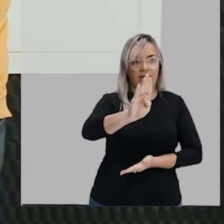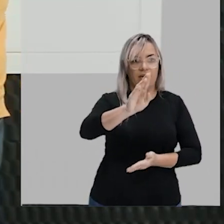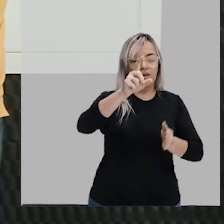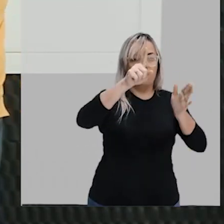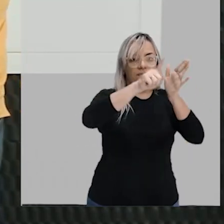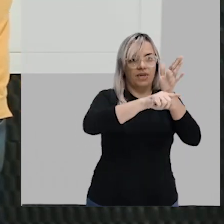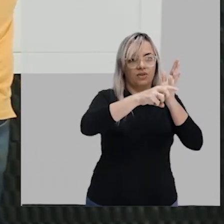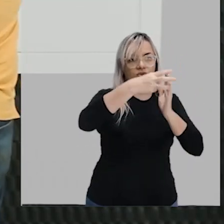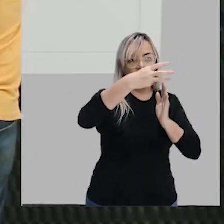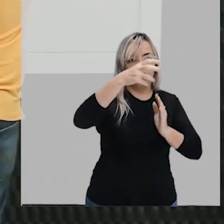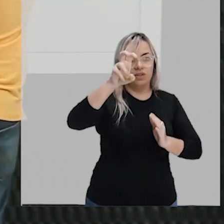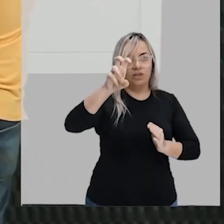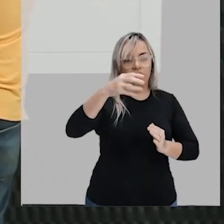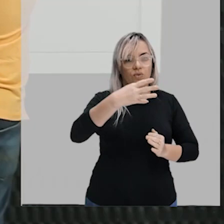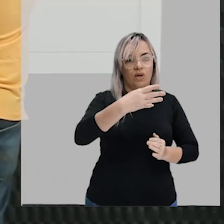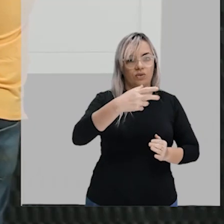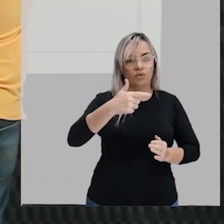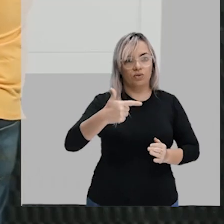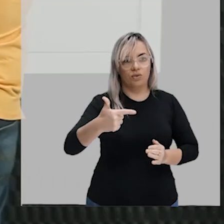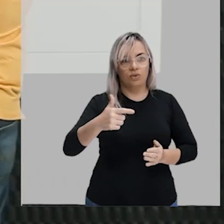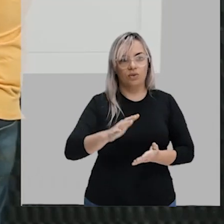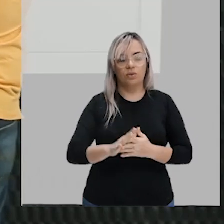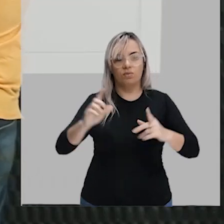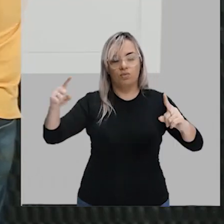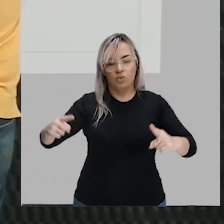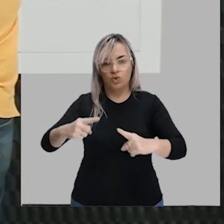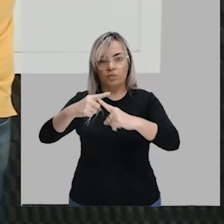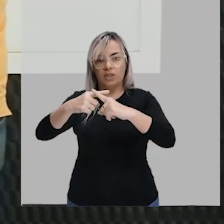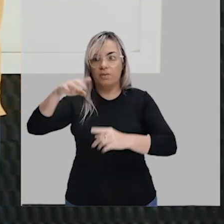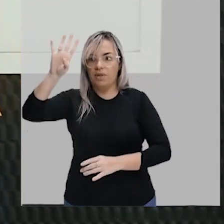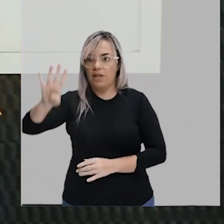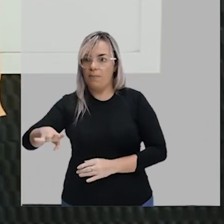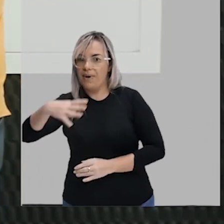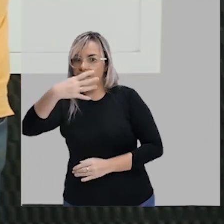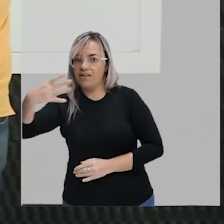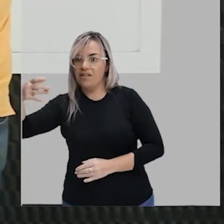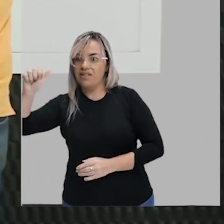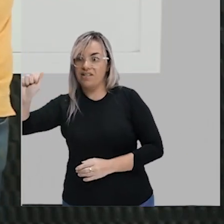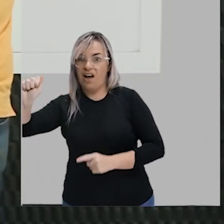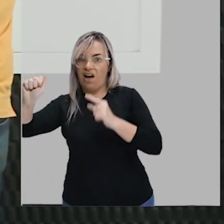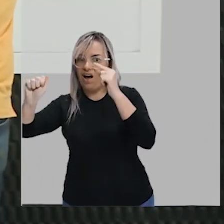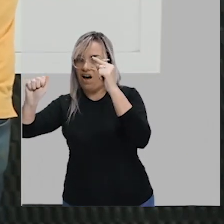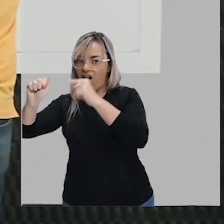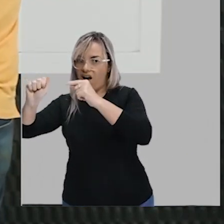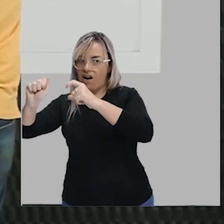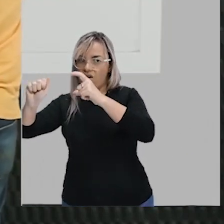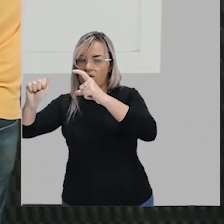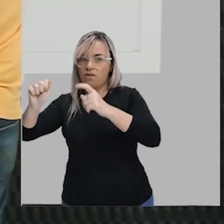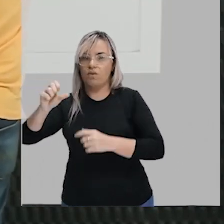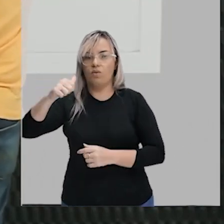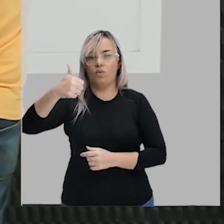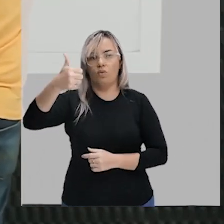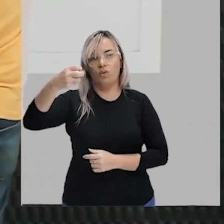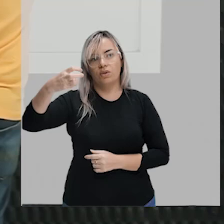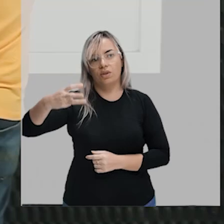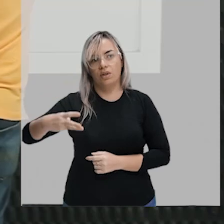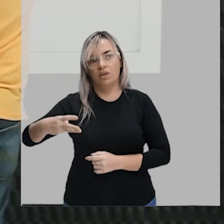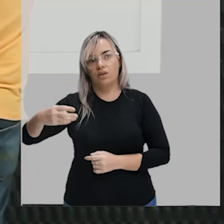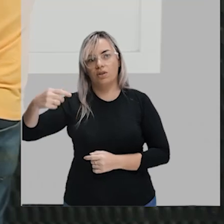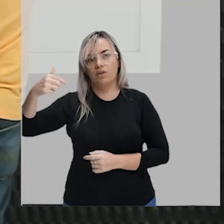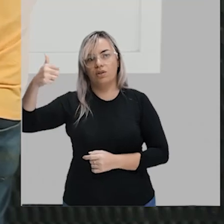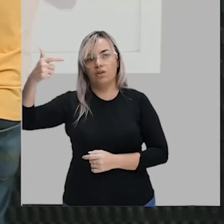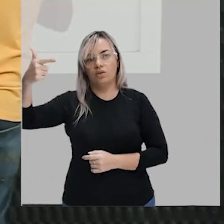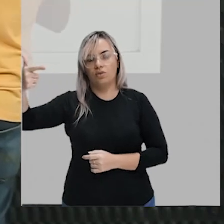B eu vou multiplicar pela matriz A. Matriz A, 1, 3,